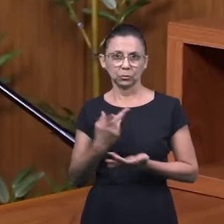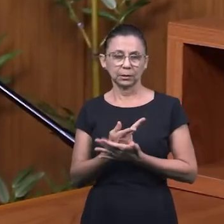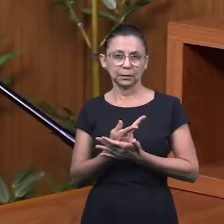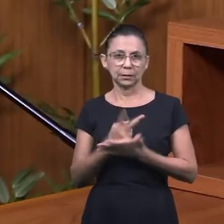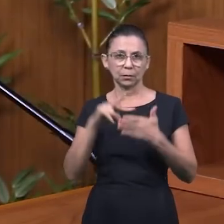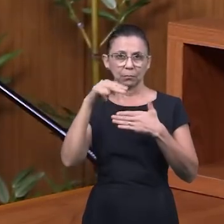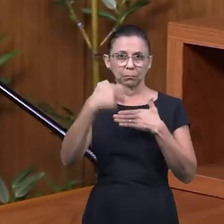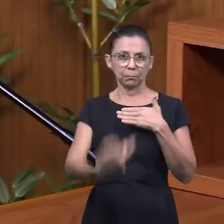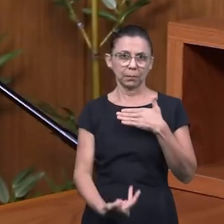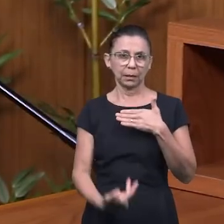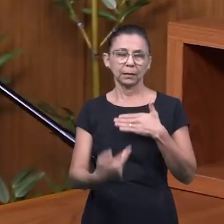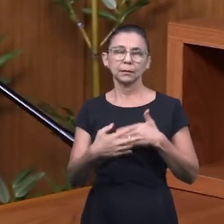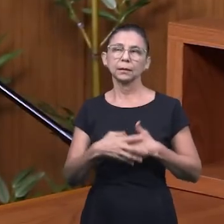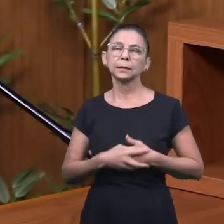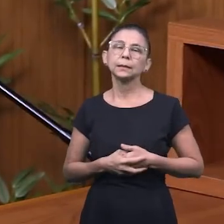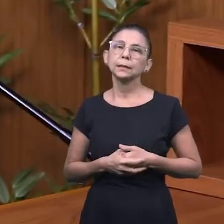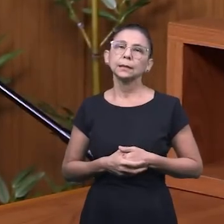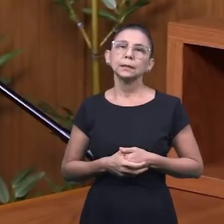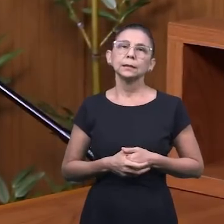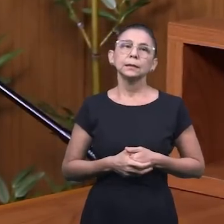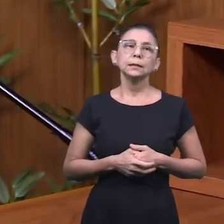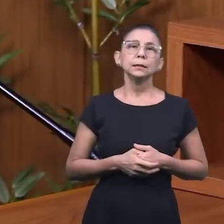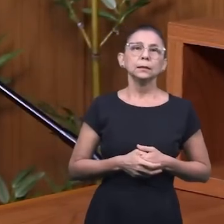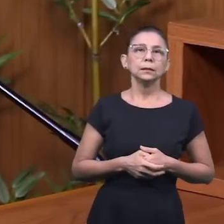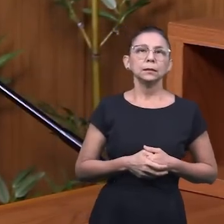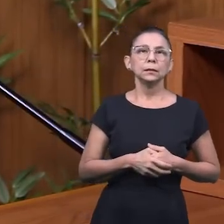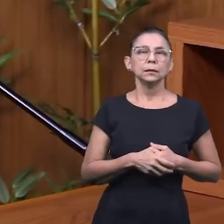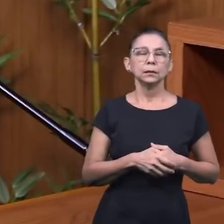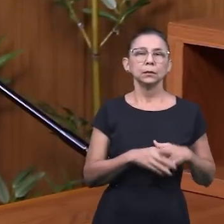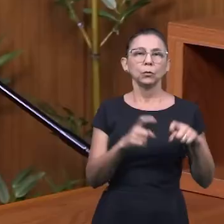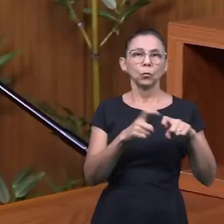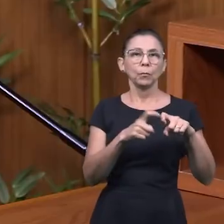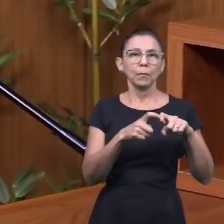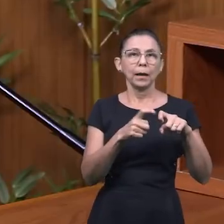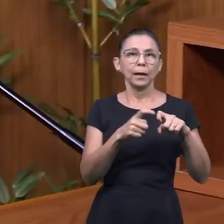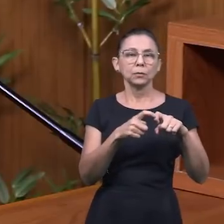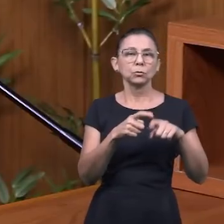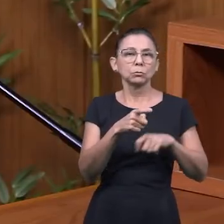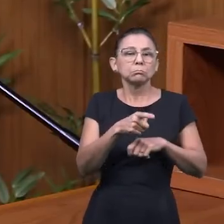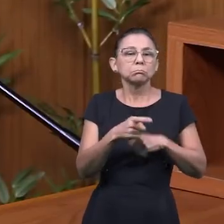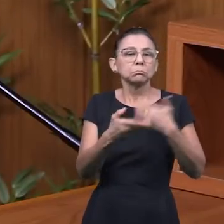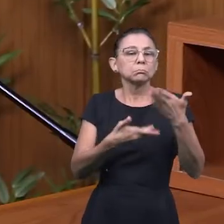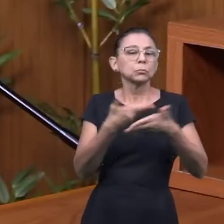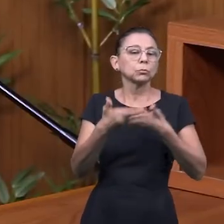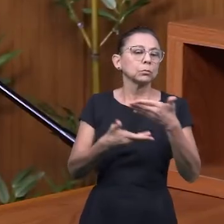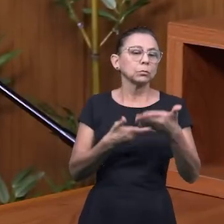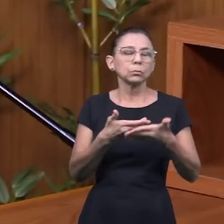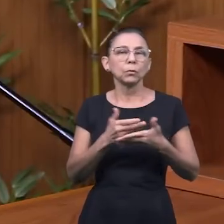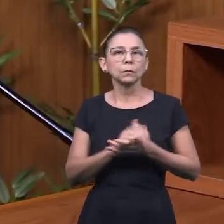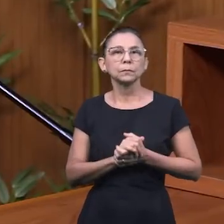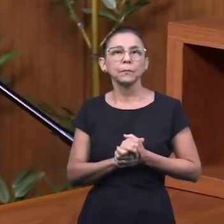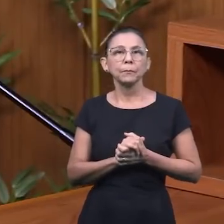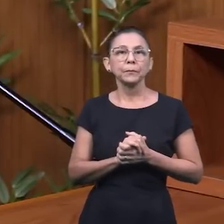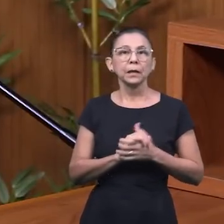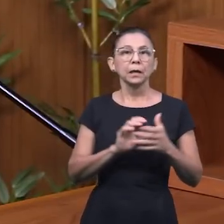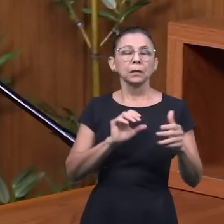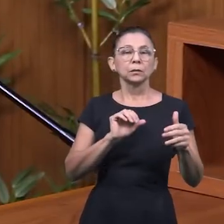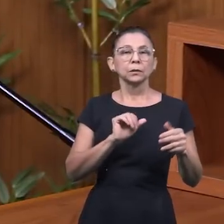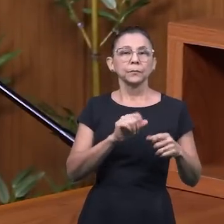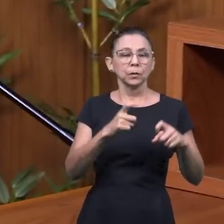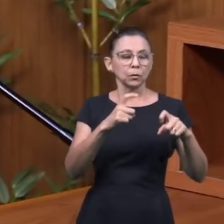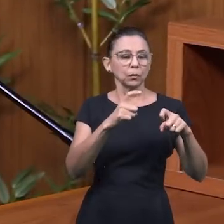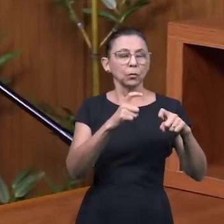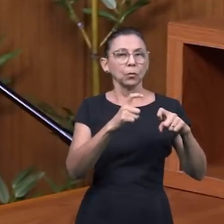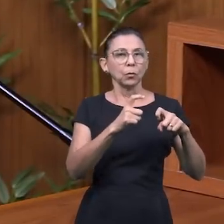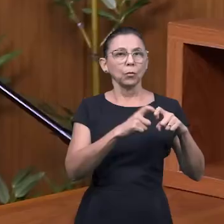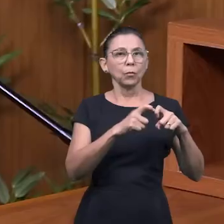isso aconteceu. E ali ela foi atendida pelo médico que estava de plantão. Mas foi tão maravilhoso que quando trocou de